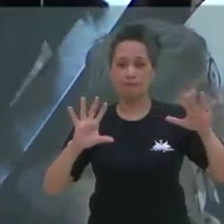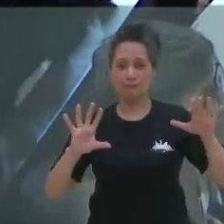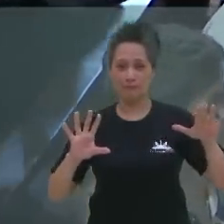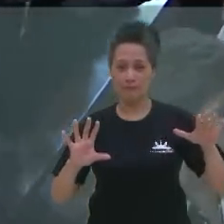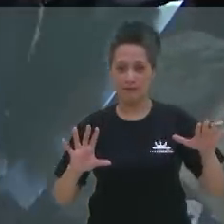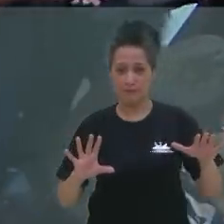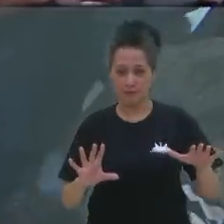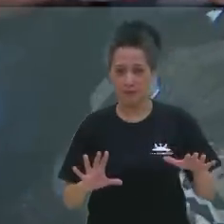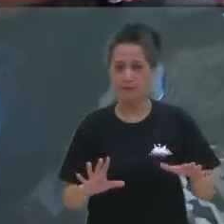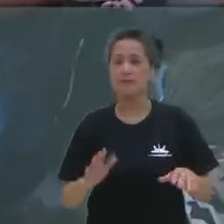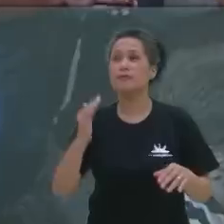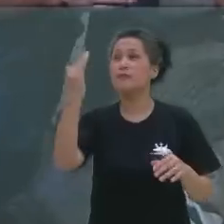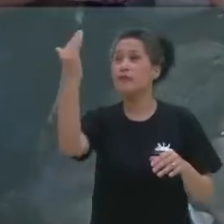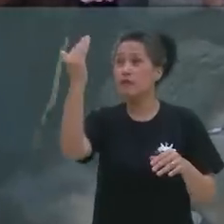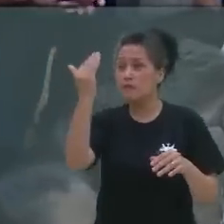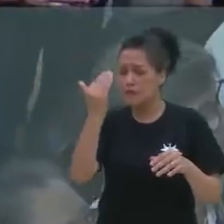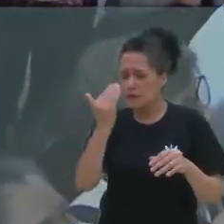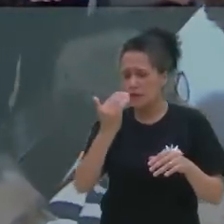libertação. Vem,